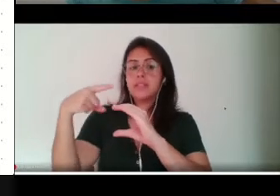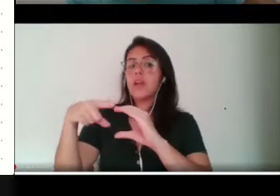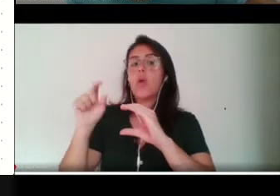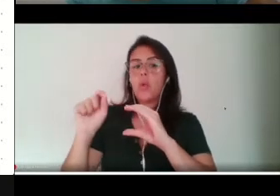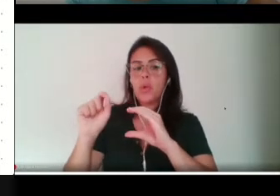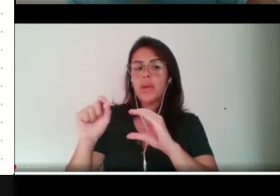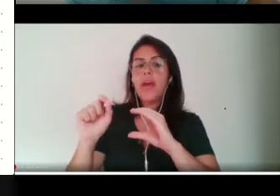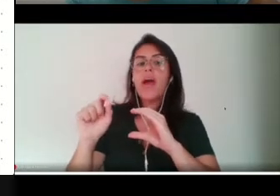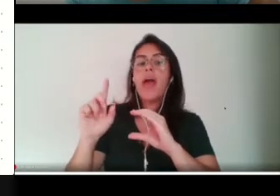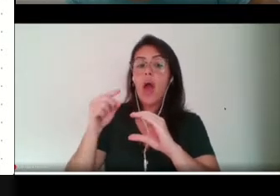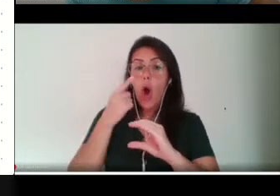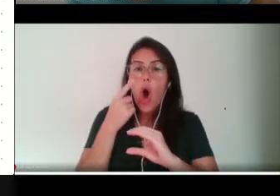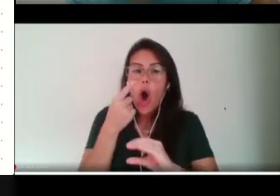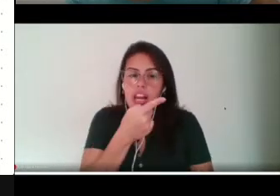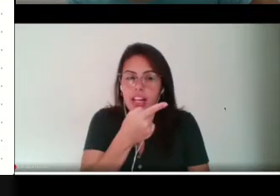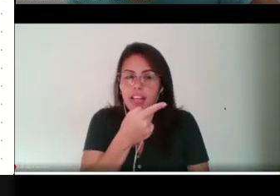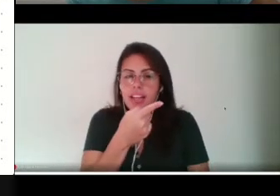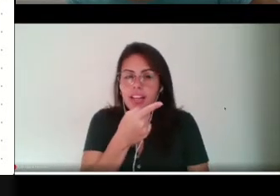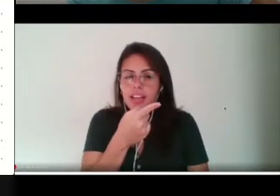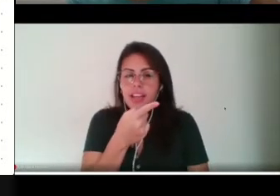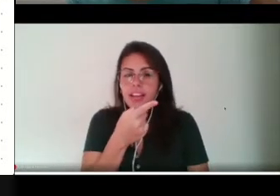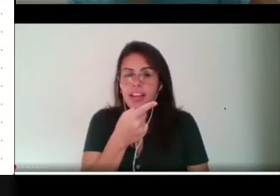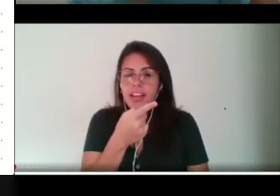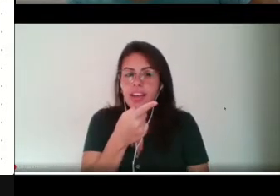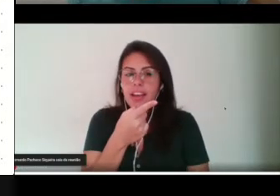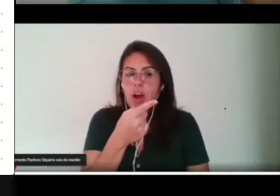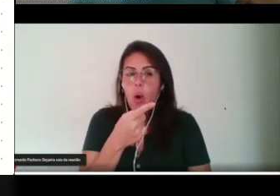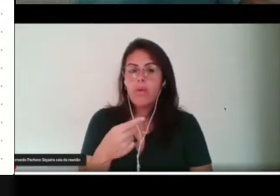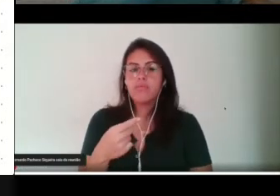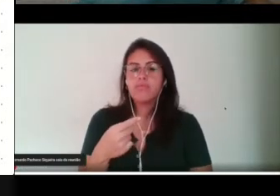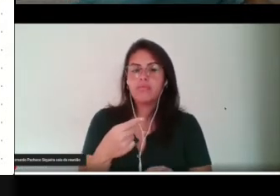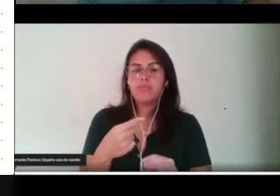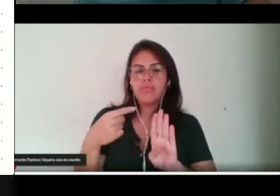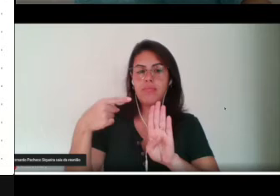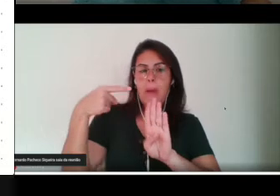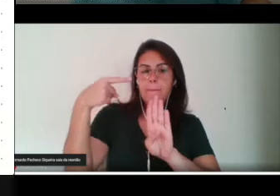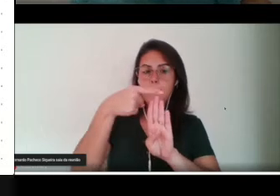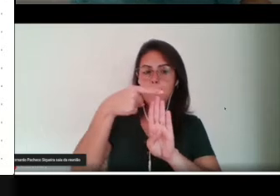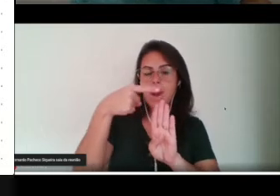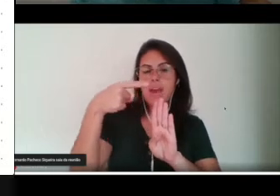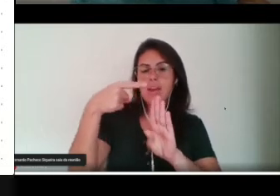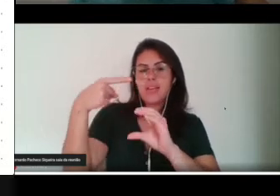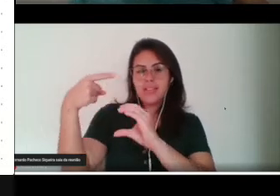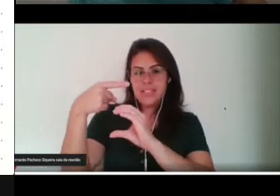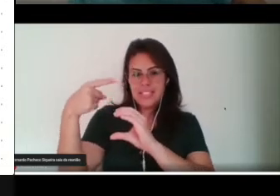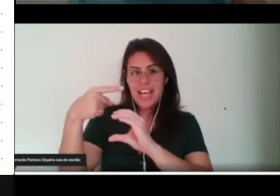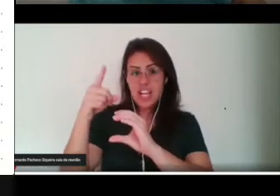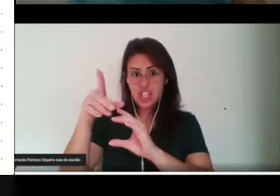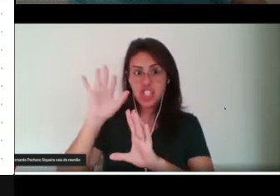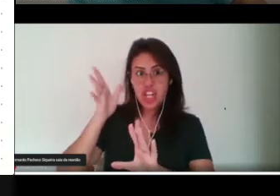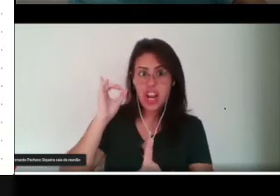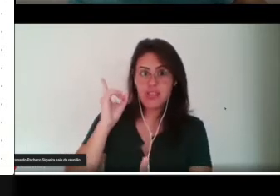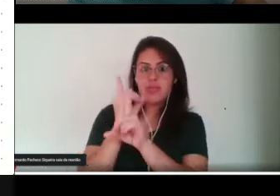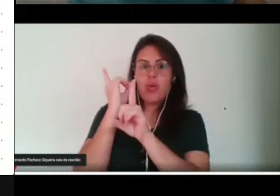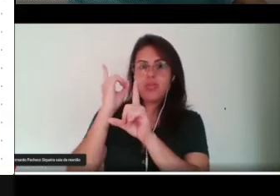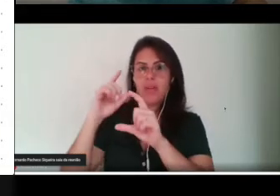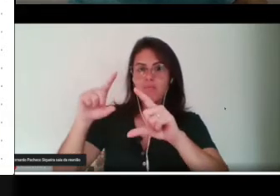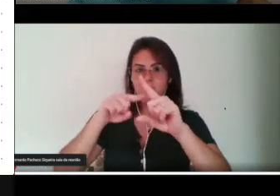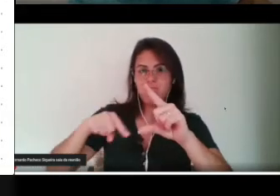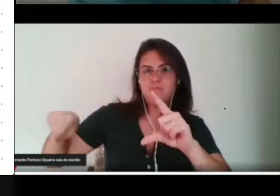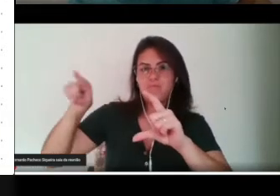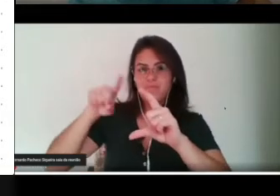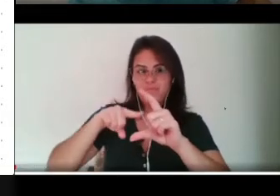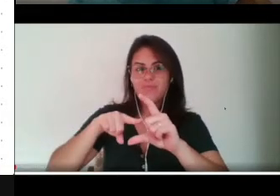vetorial, esse vetor aqui que a gente acabou de encontrar. Observe que essa conta é fácil. Por quê? Porque A está na direção I,